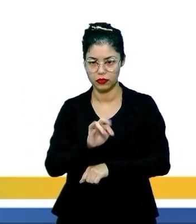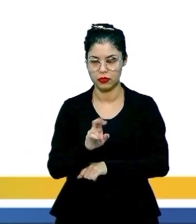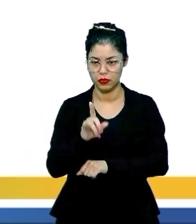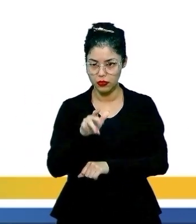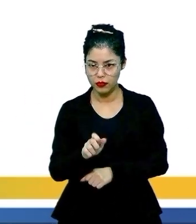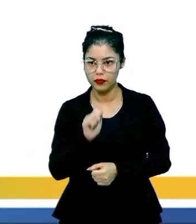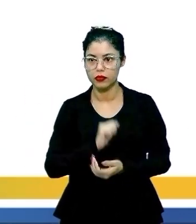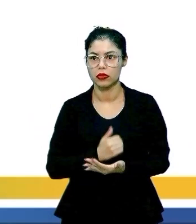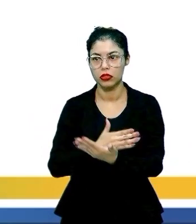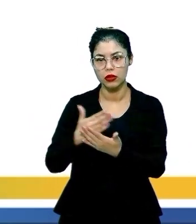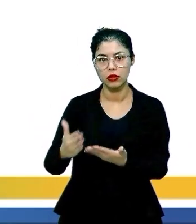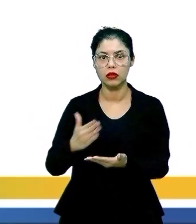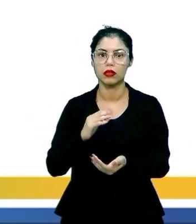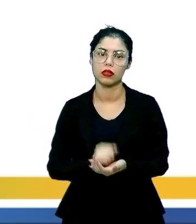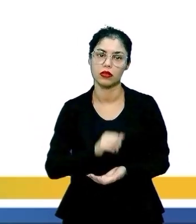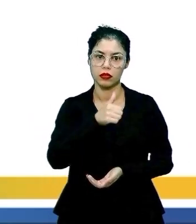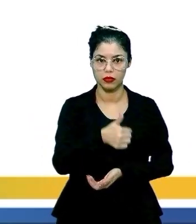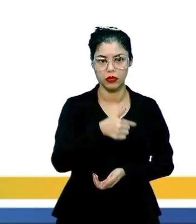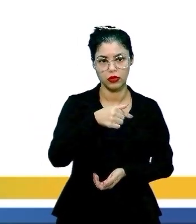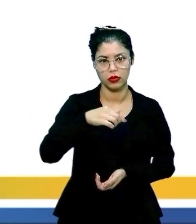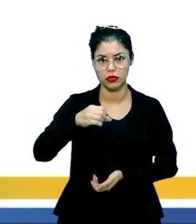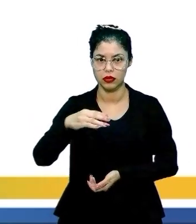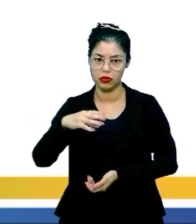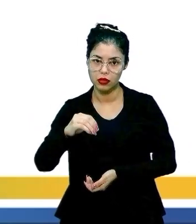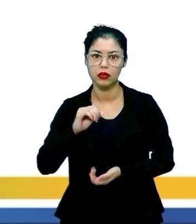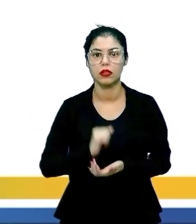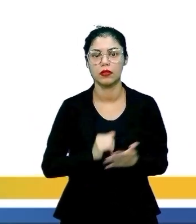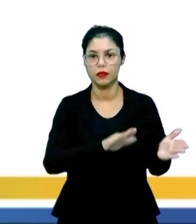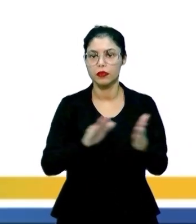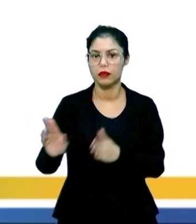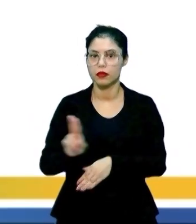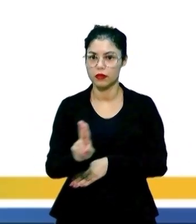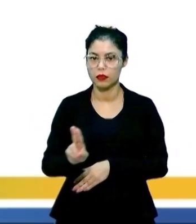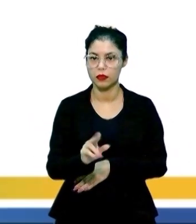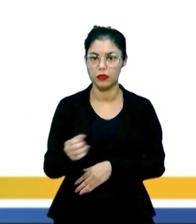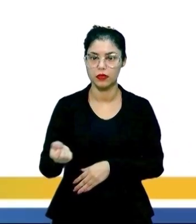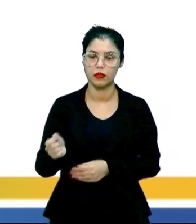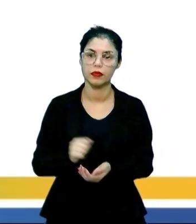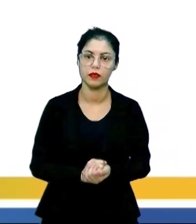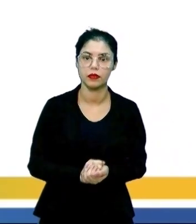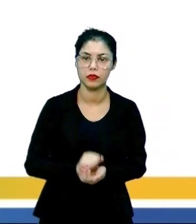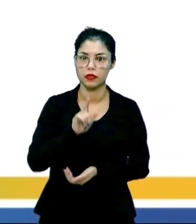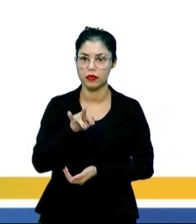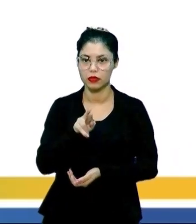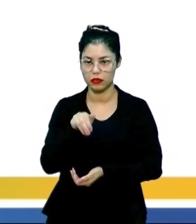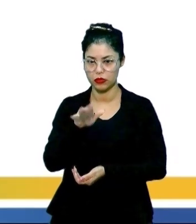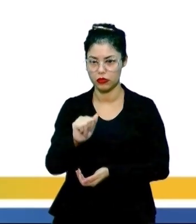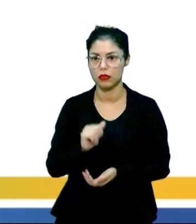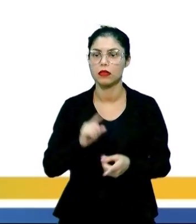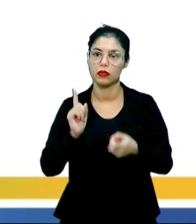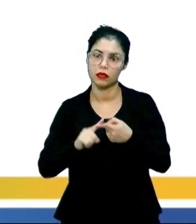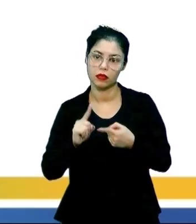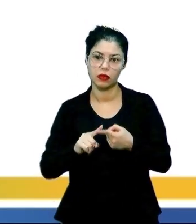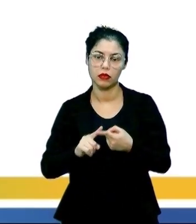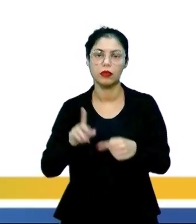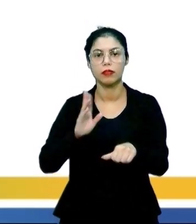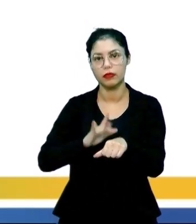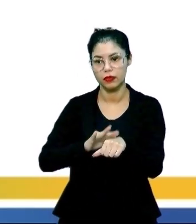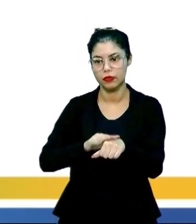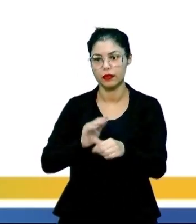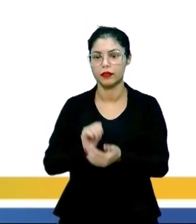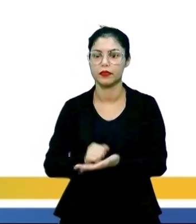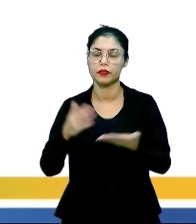dos auxiliares. No início dos anos 1790, passa a ser chamado pelo apelido de Aleijadinho por causa da